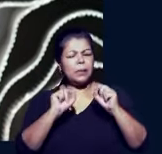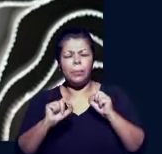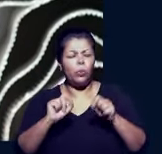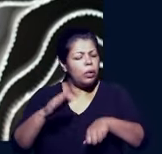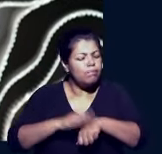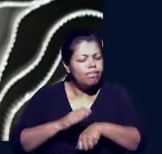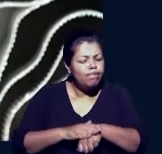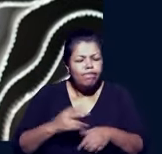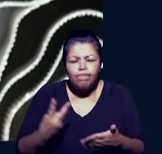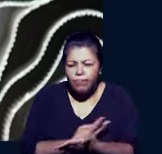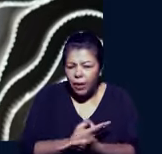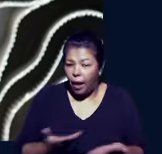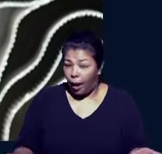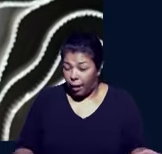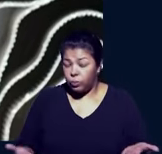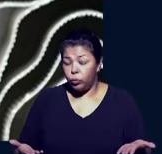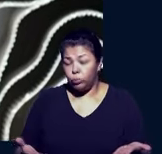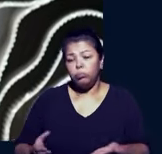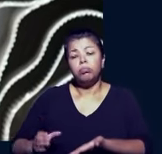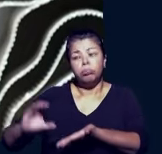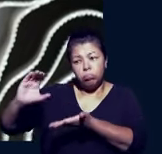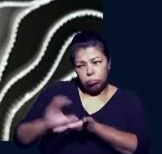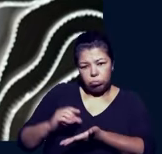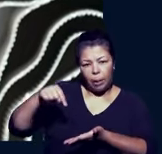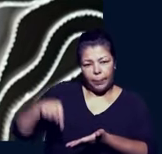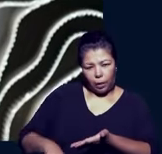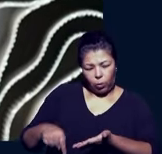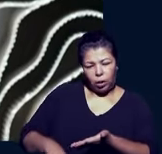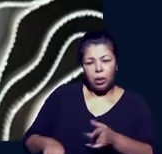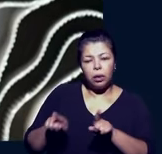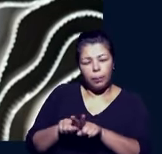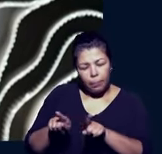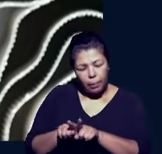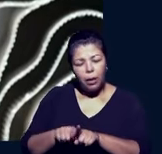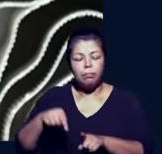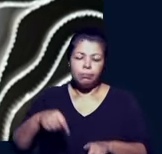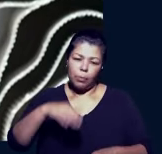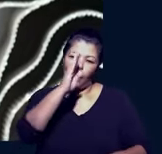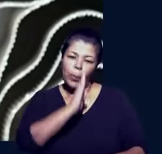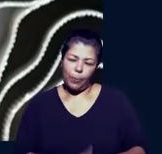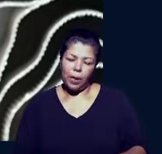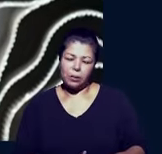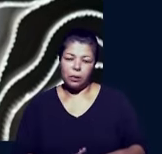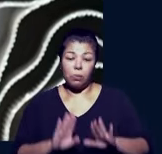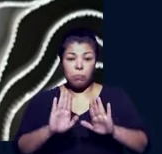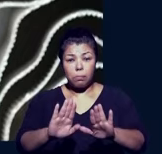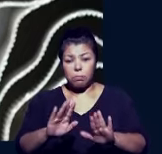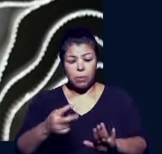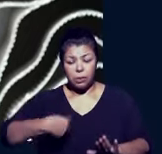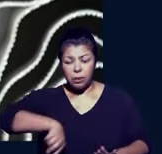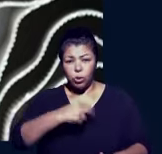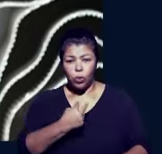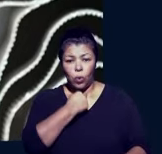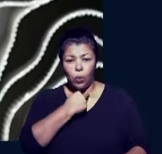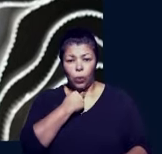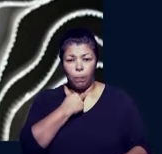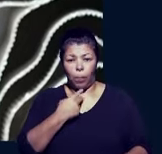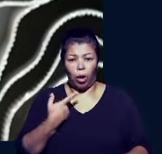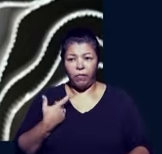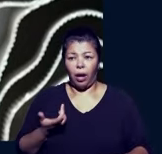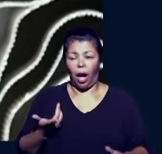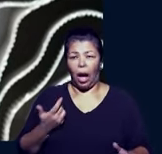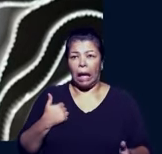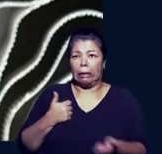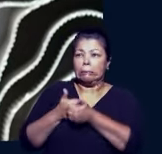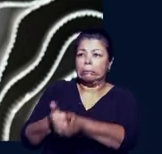novos modelos trazer o capital para cá e ter concessões privatizações extremamente bem-sucedidas a gente não pode ficar só preso aquilo que deu errado vamos pegar